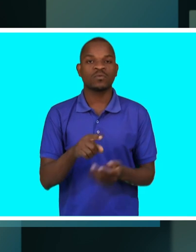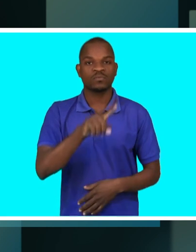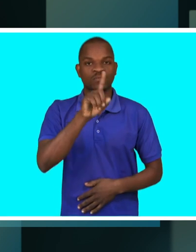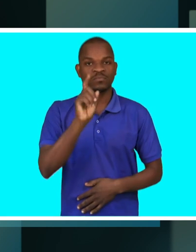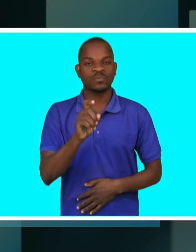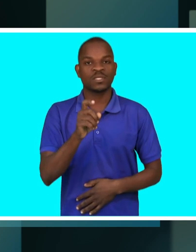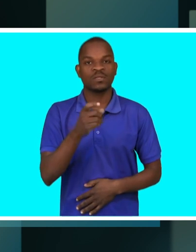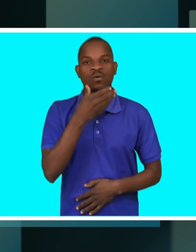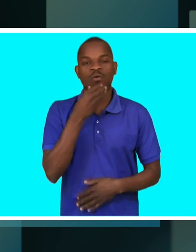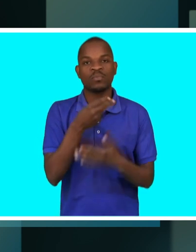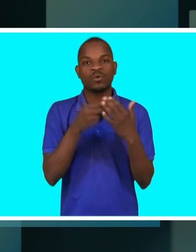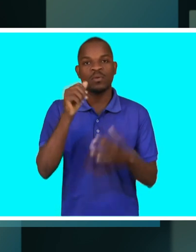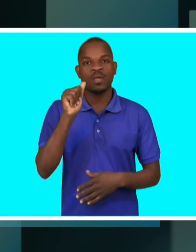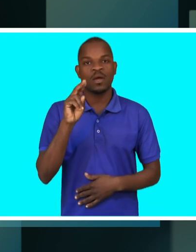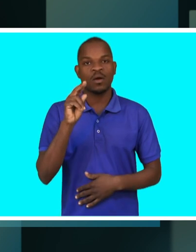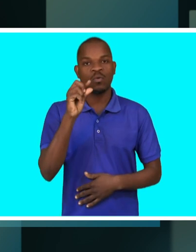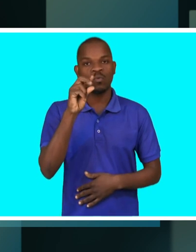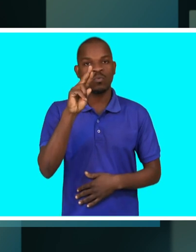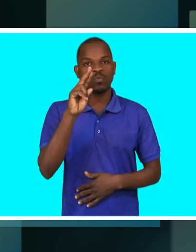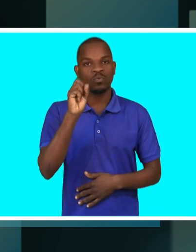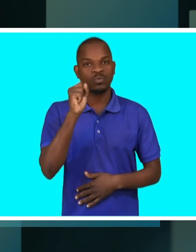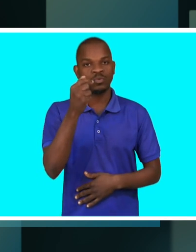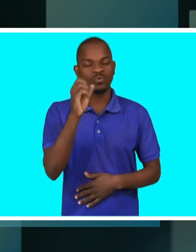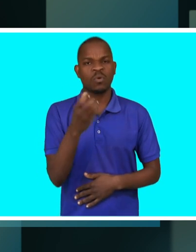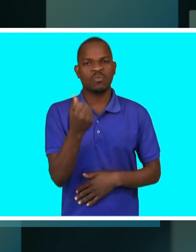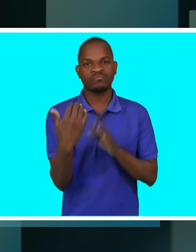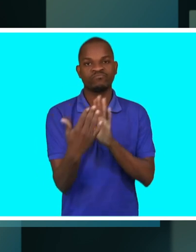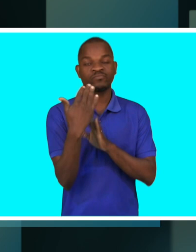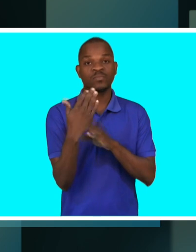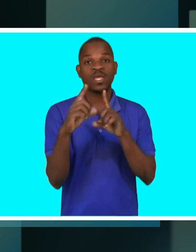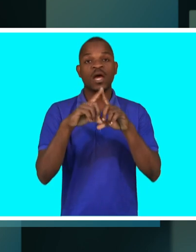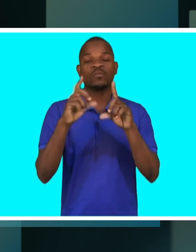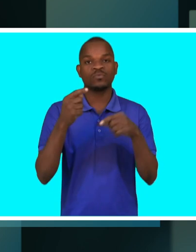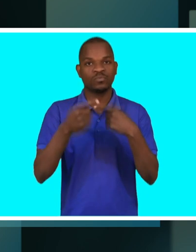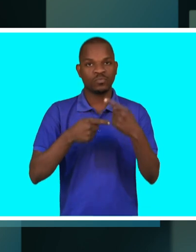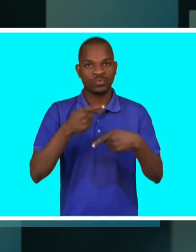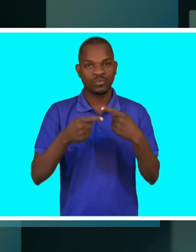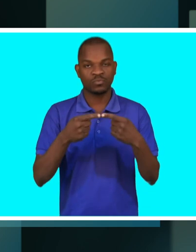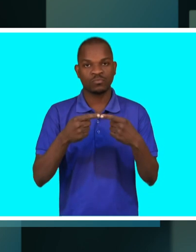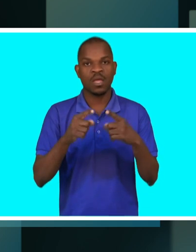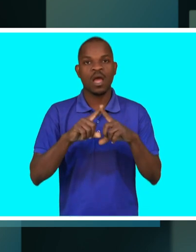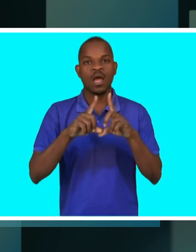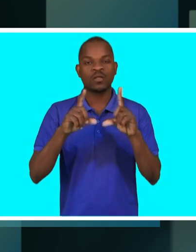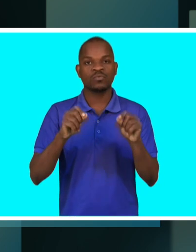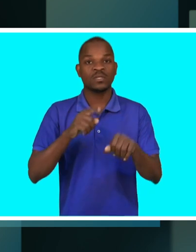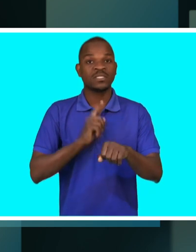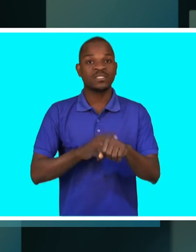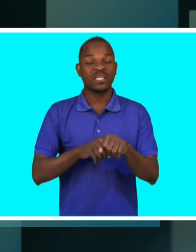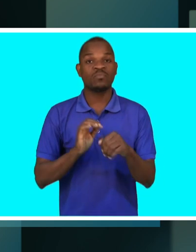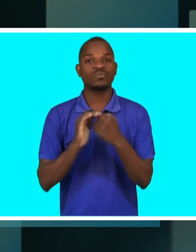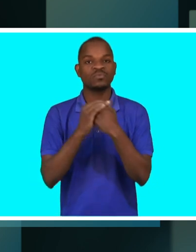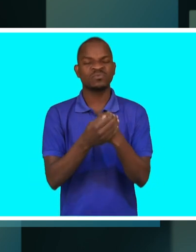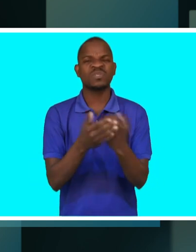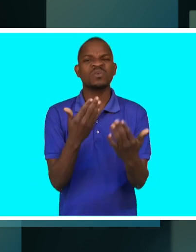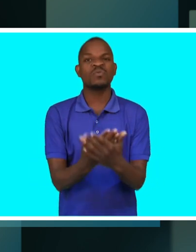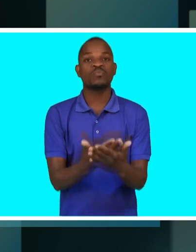Sr. Augusto, vamos contar um pouco a relação deste projeto Momento de Segurança.